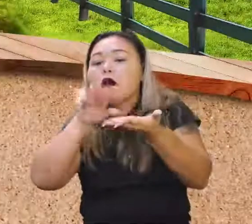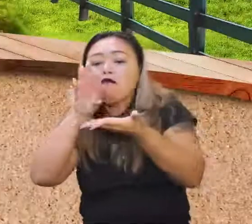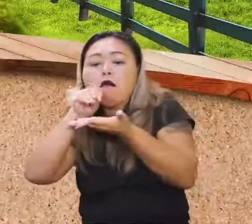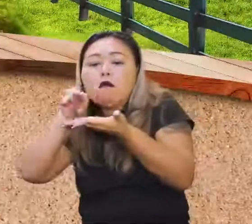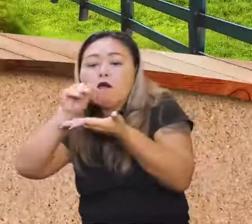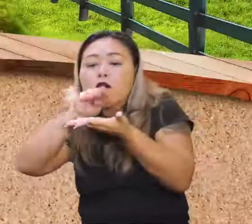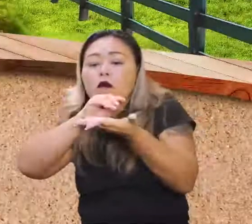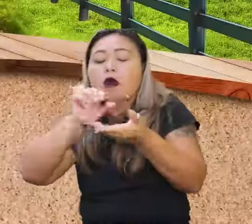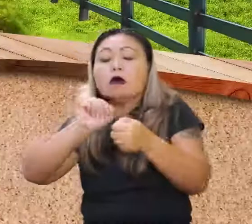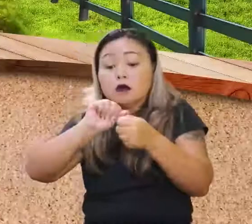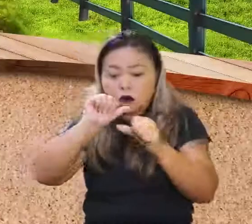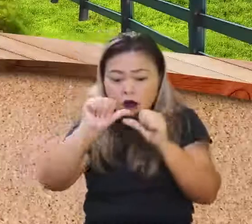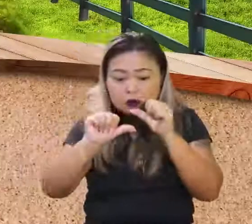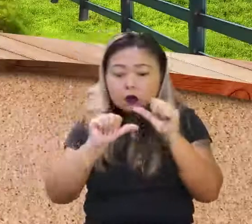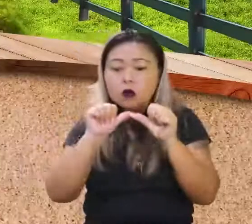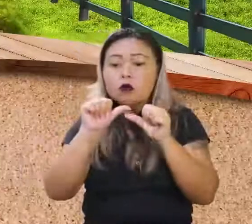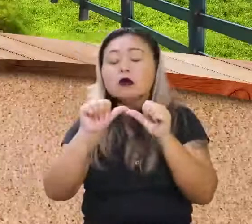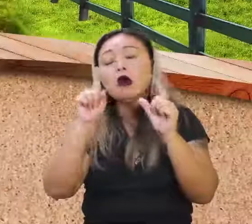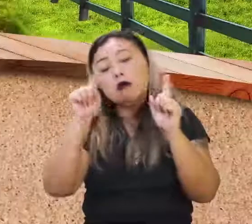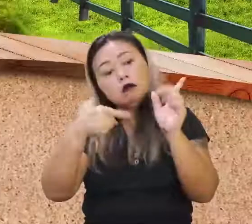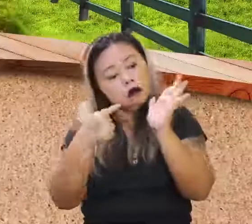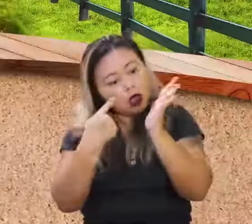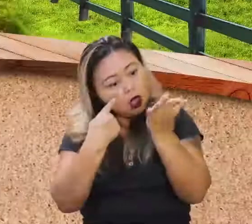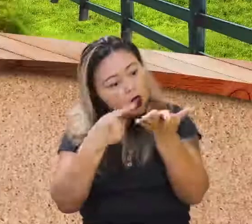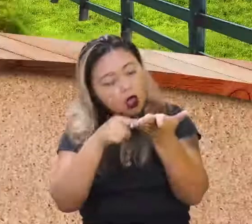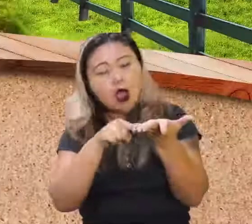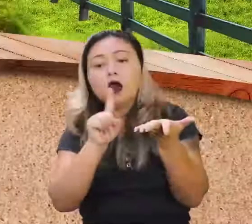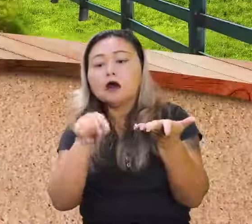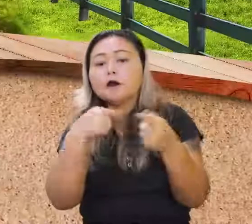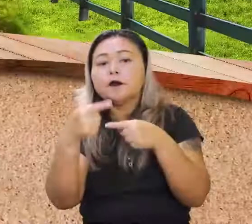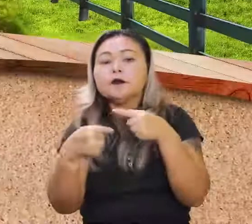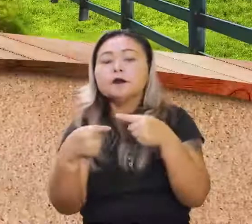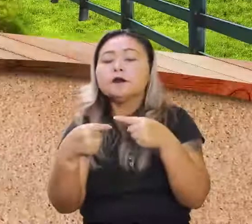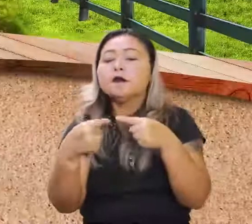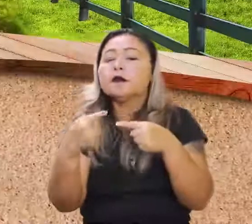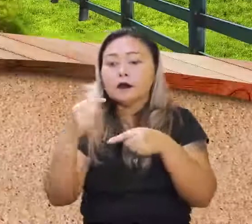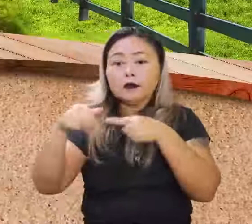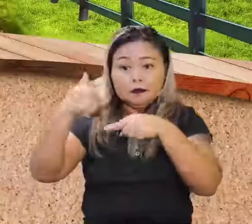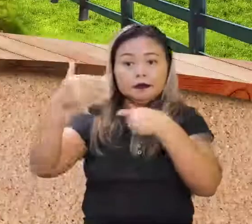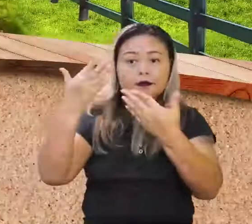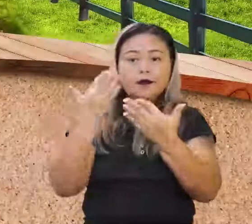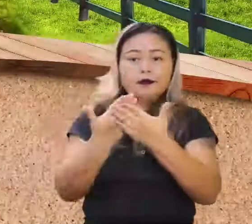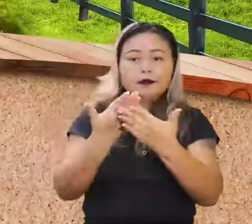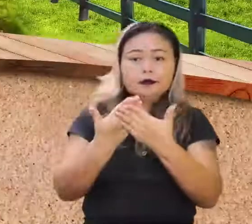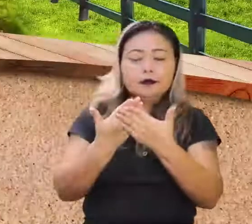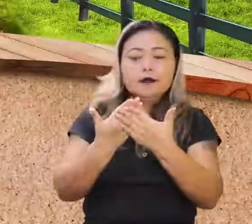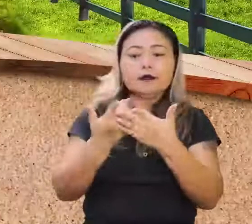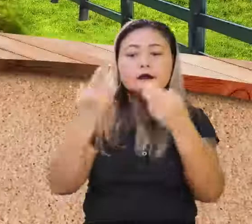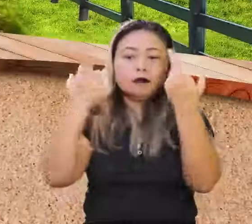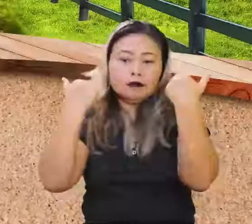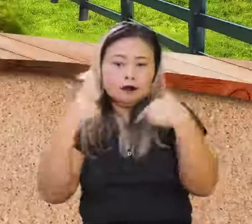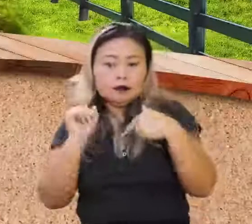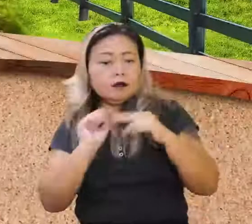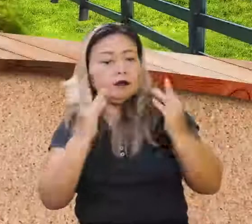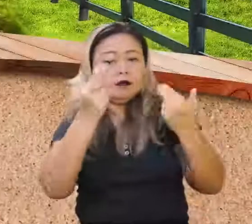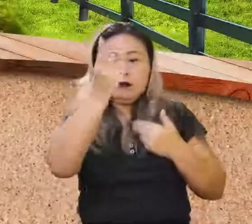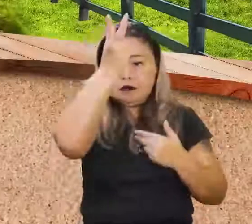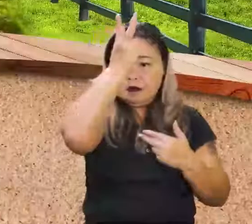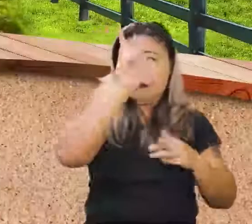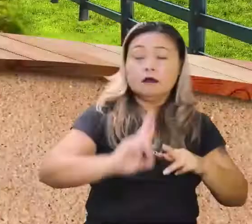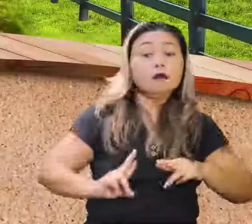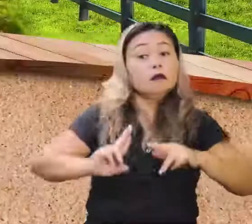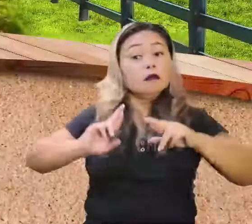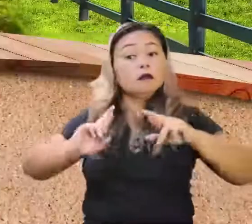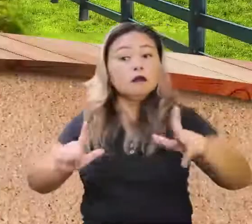e aquilo alterando pode ser um indicativo. Mas aí nós vamos ver nas próximas aulas, claro, de ovino e caprino é